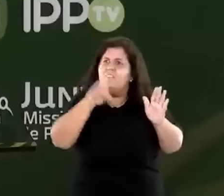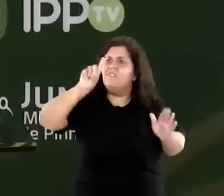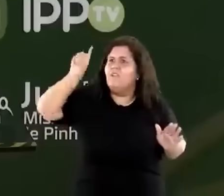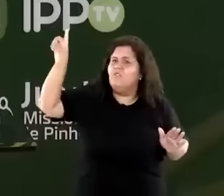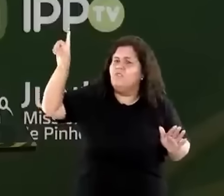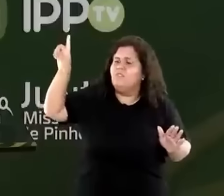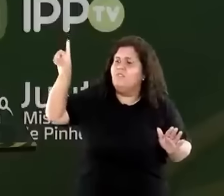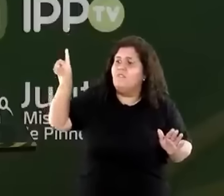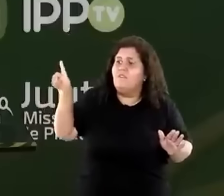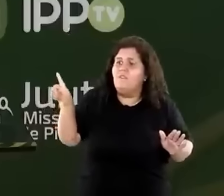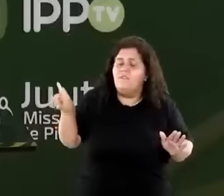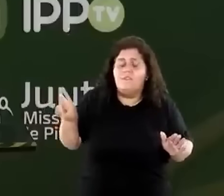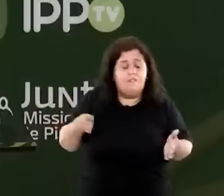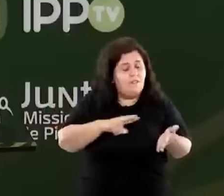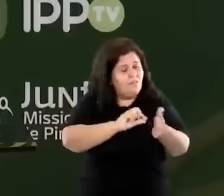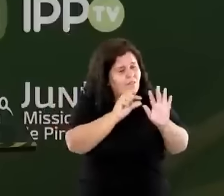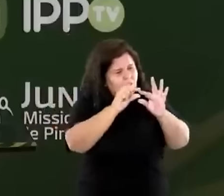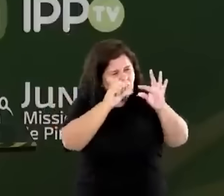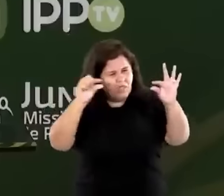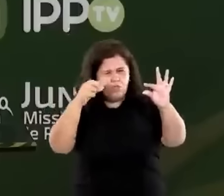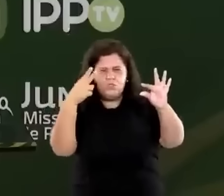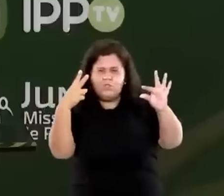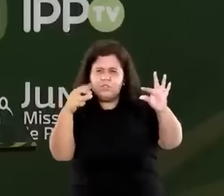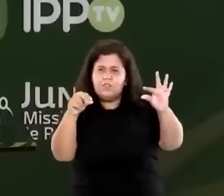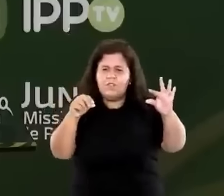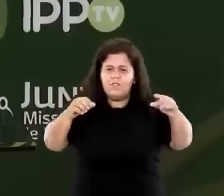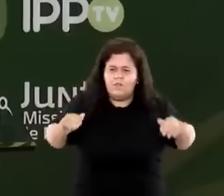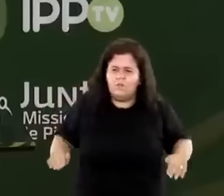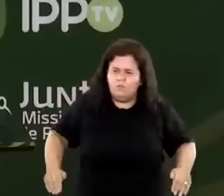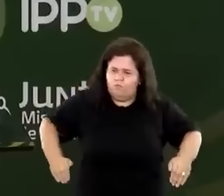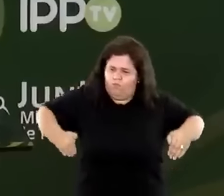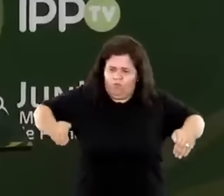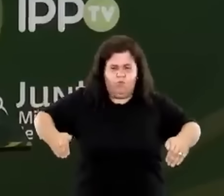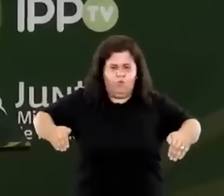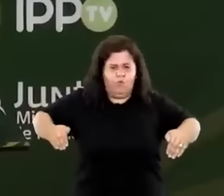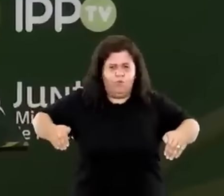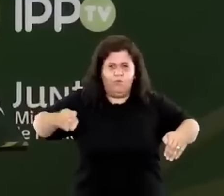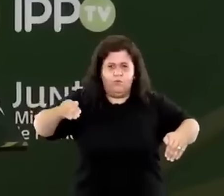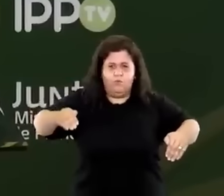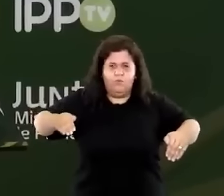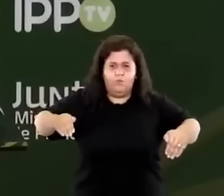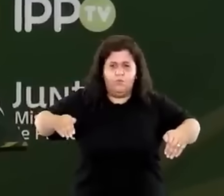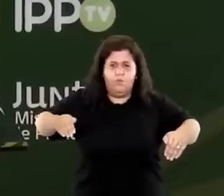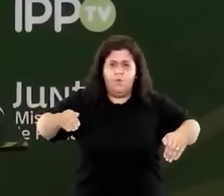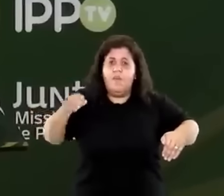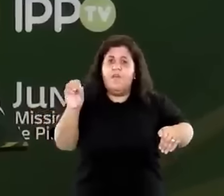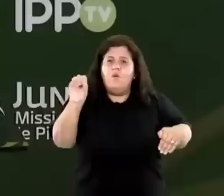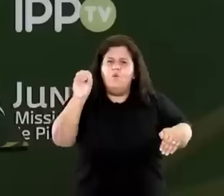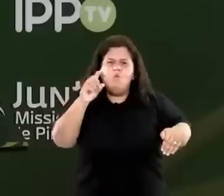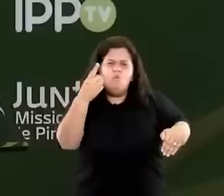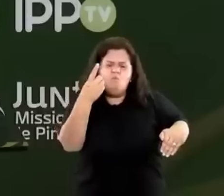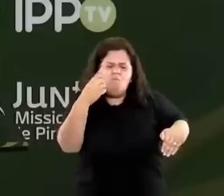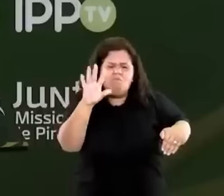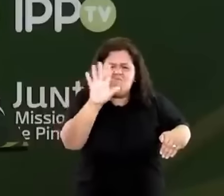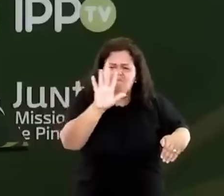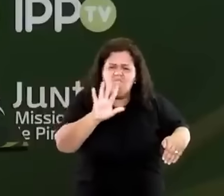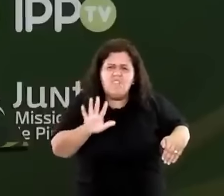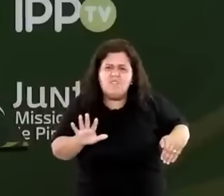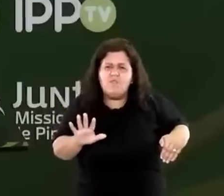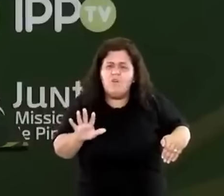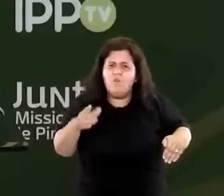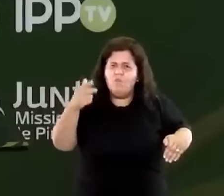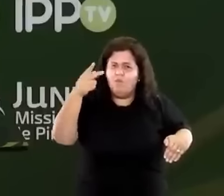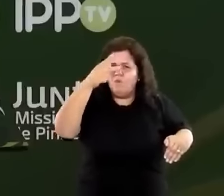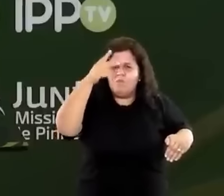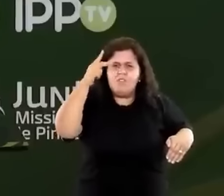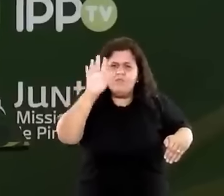diz no Versículo 12 e eis armado no céu um Trono e no trono alguém sentado